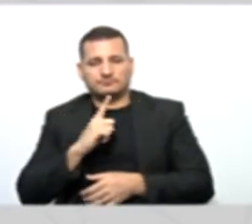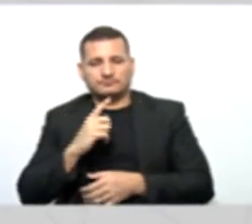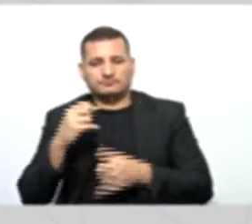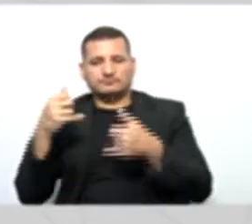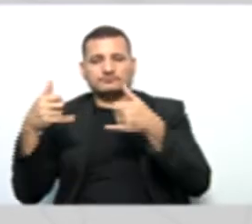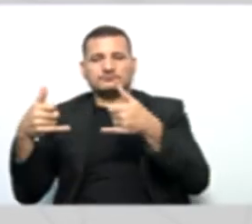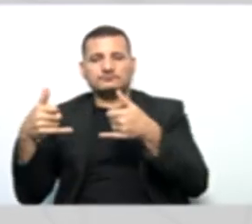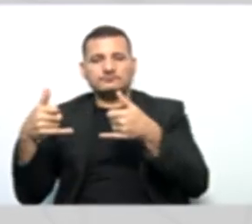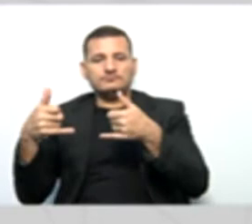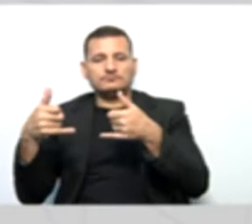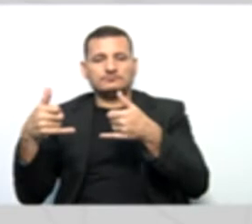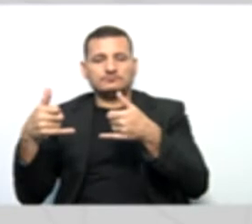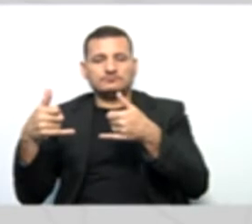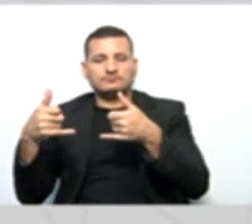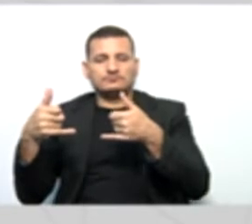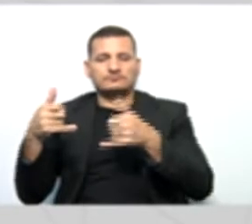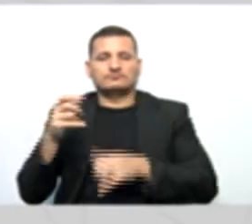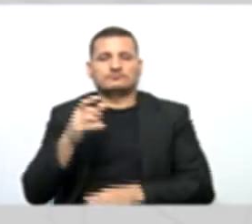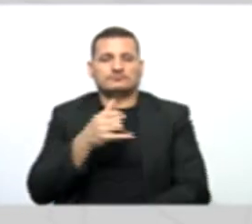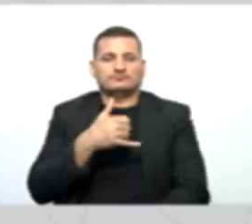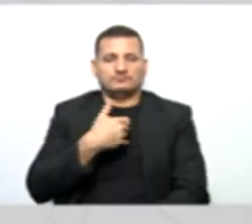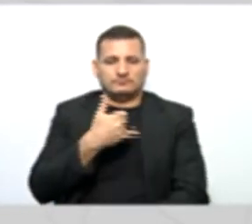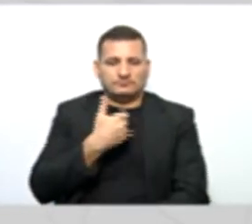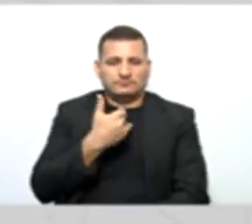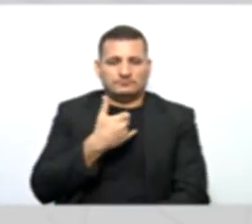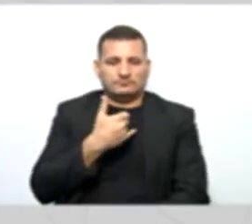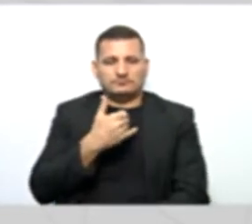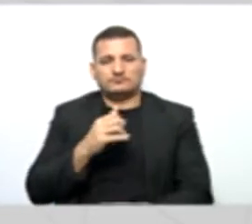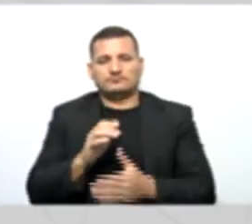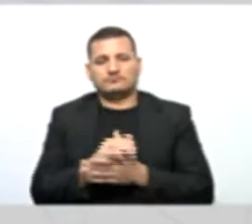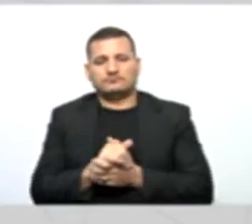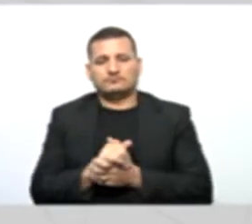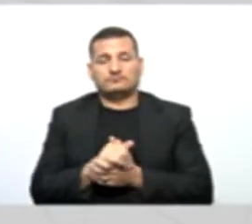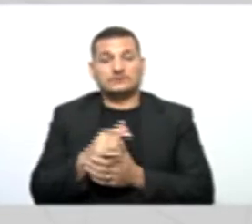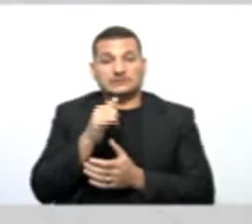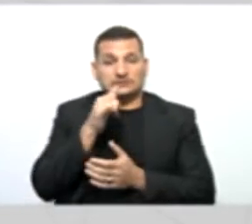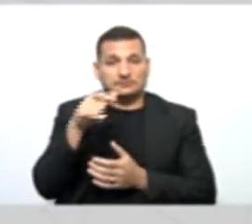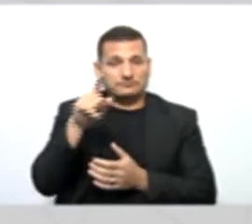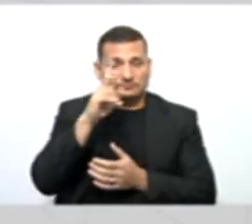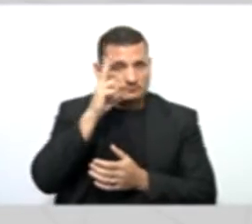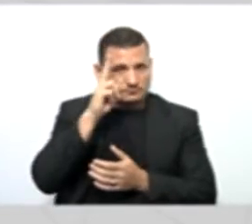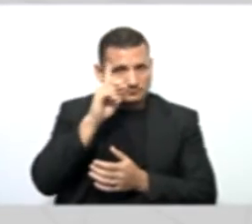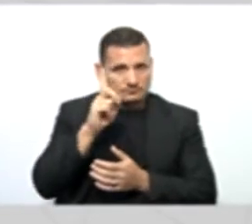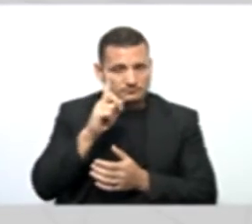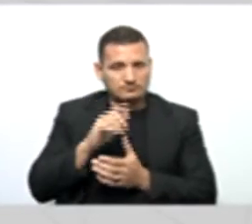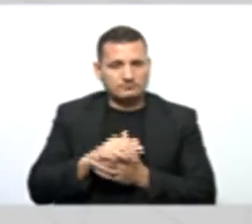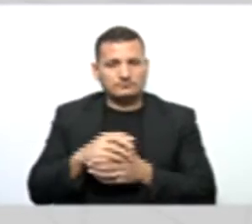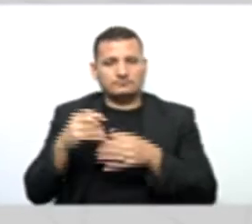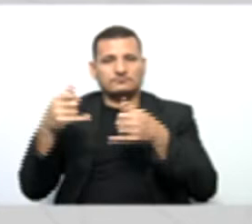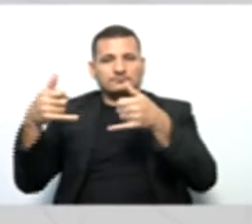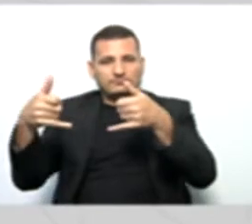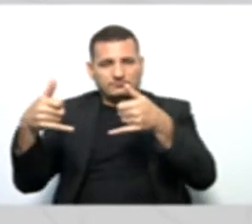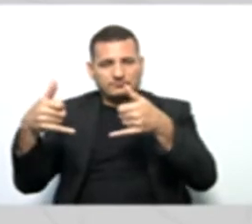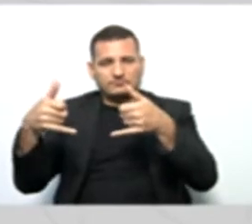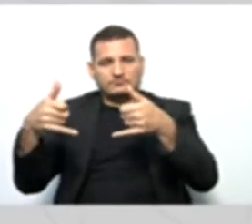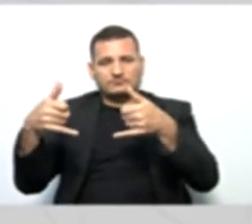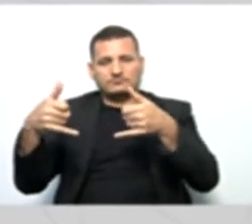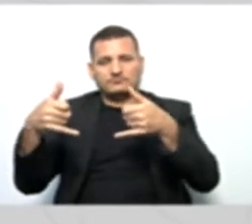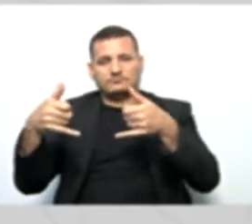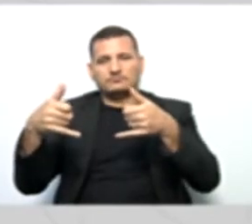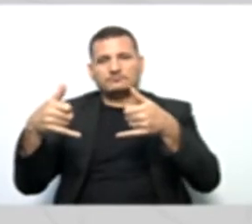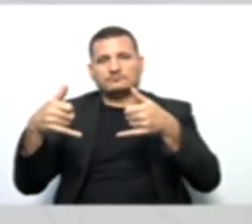de chave, anos. Para quem não se lembra, esses jogos de chaves aqui são os